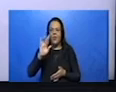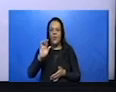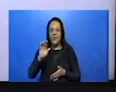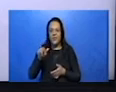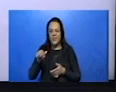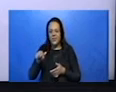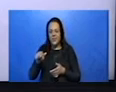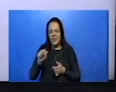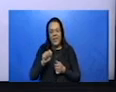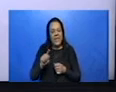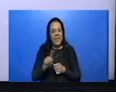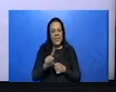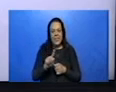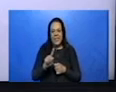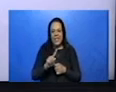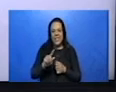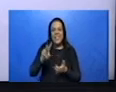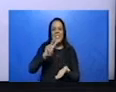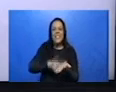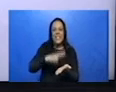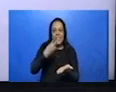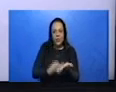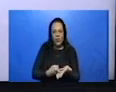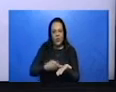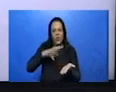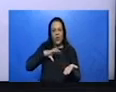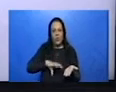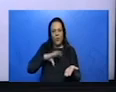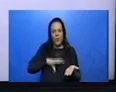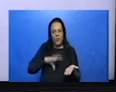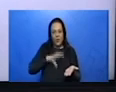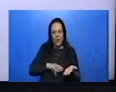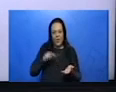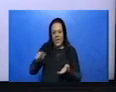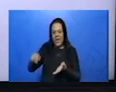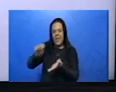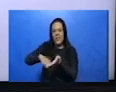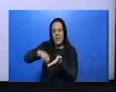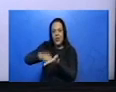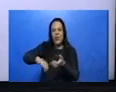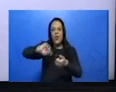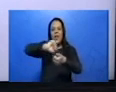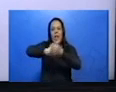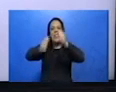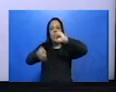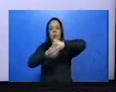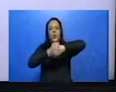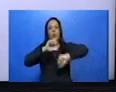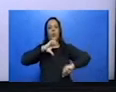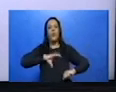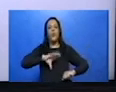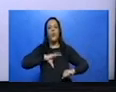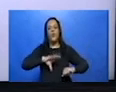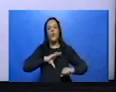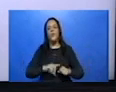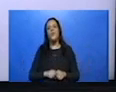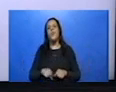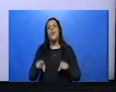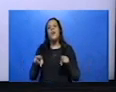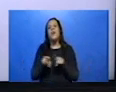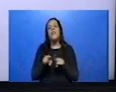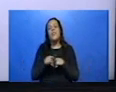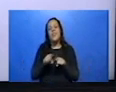livro brasileiro, ele foi traduzido e adaptado pelo Walter Carrasco. Mas ele tem em diferentes editoras,